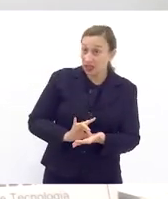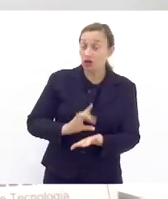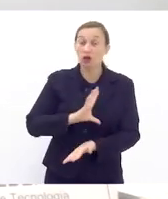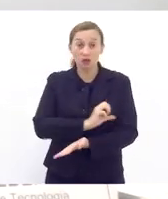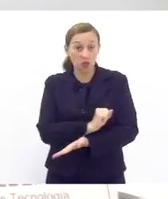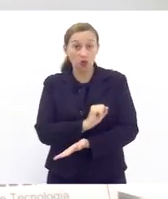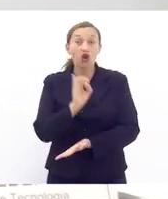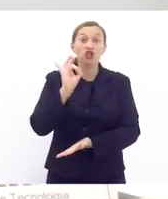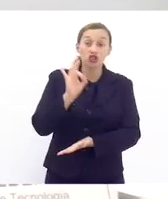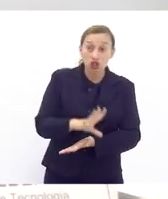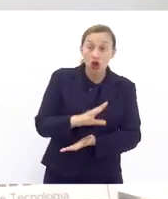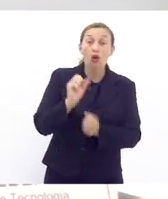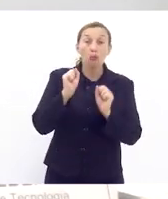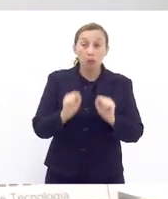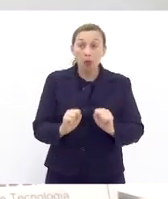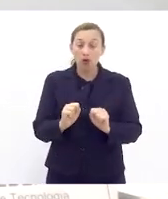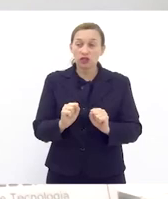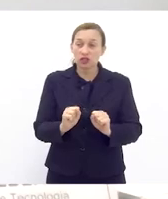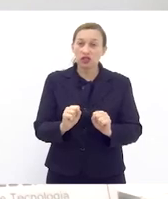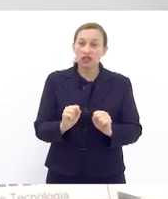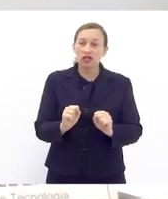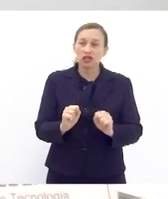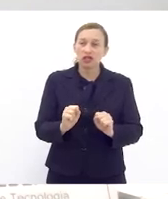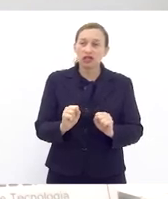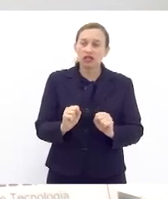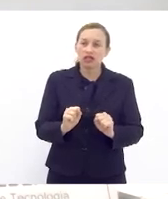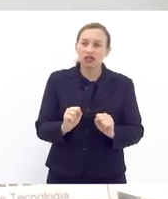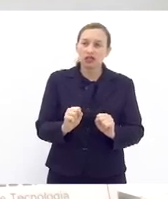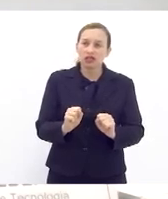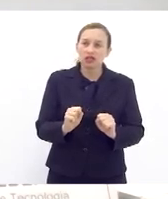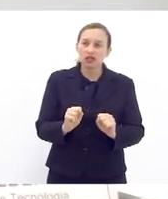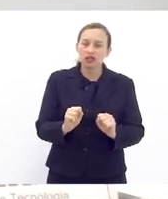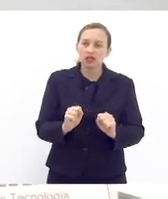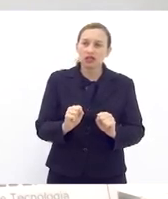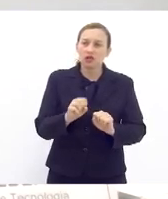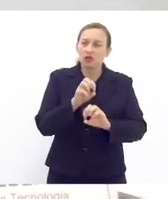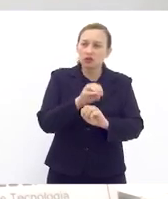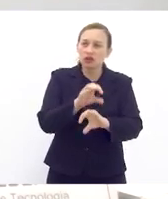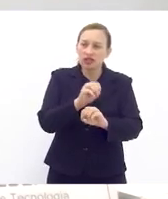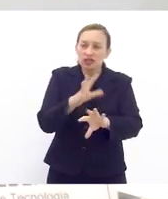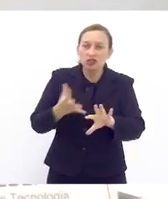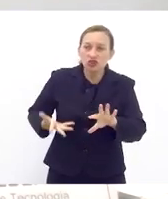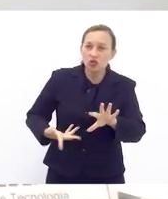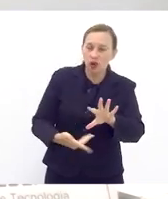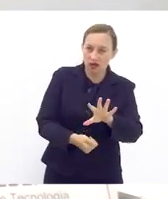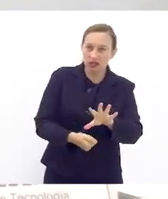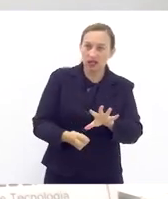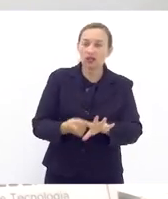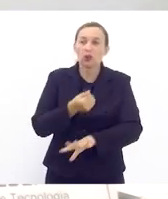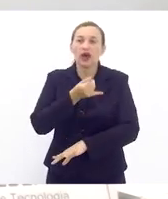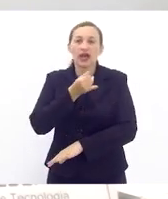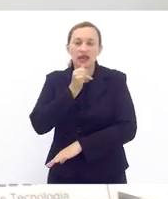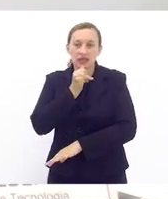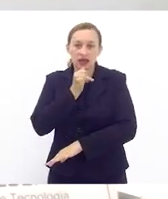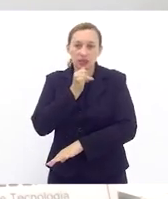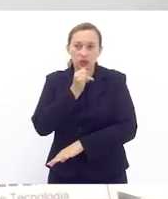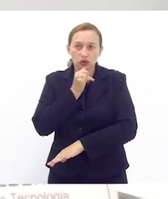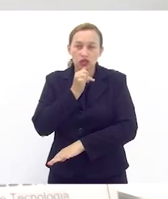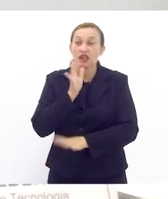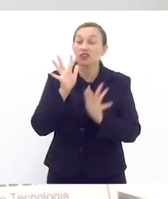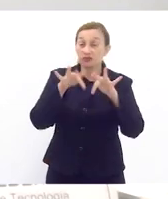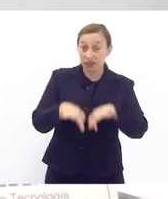e só nele pode fundar-se autêntica educação clássica por exemplo e